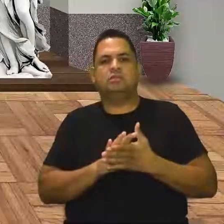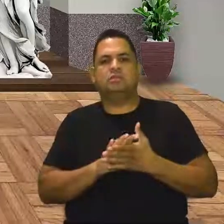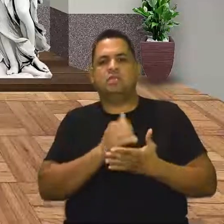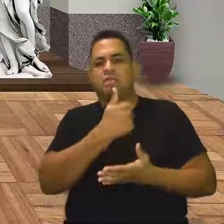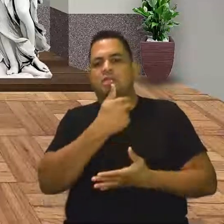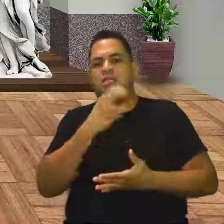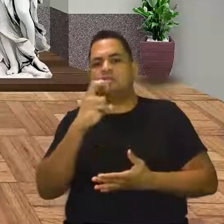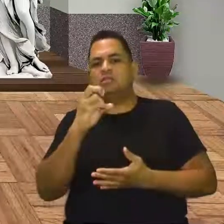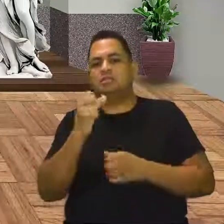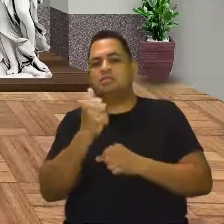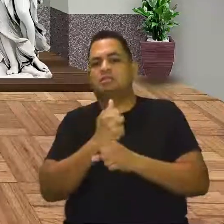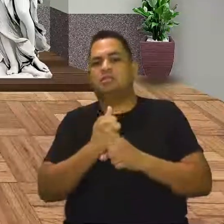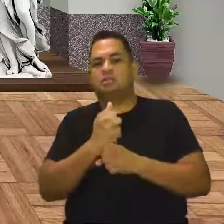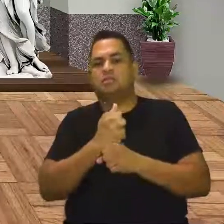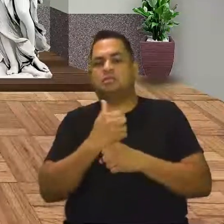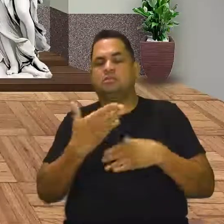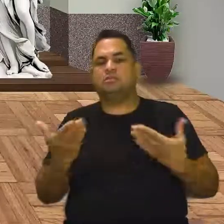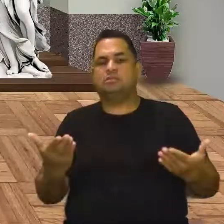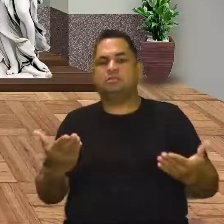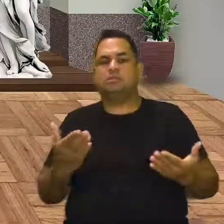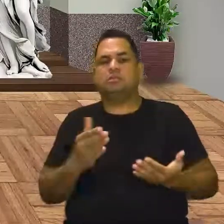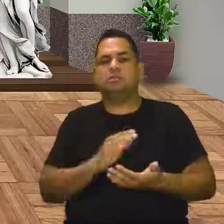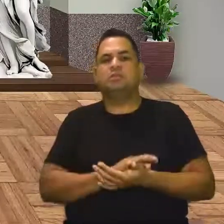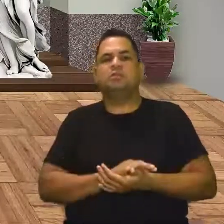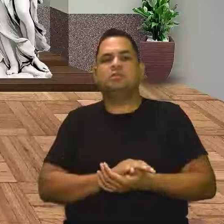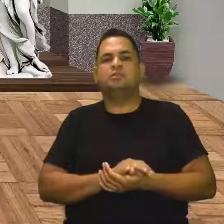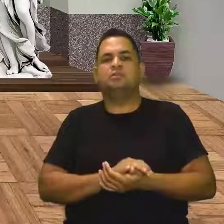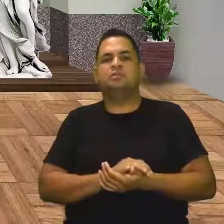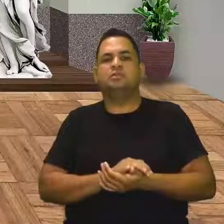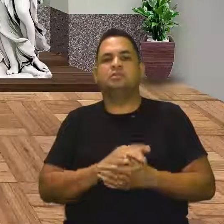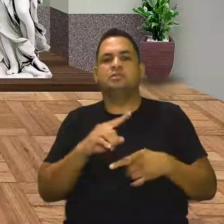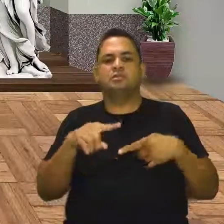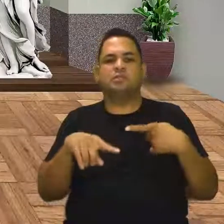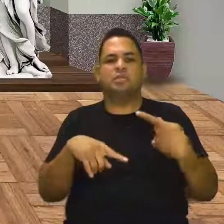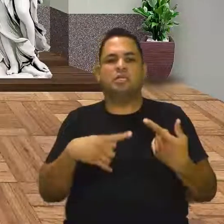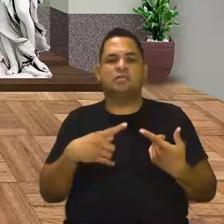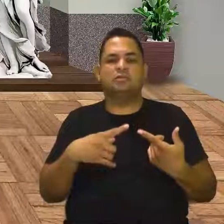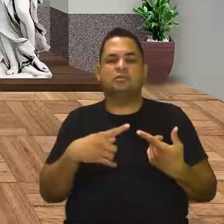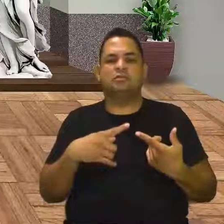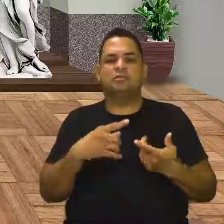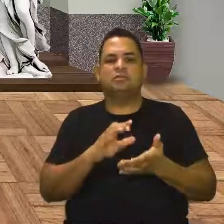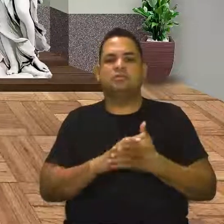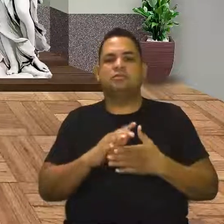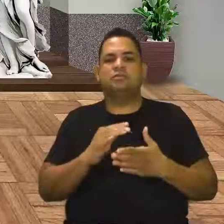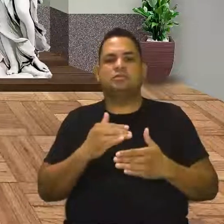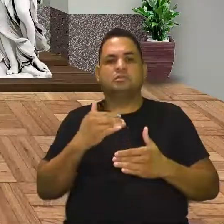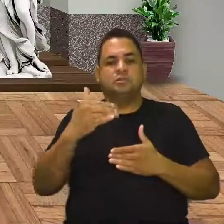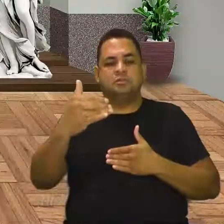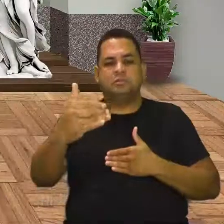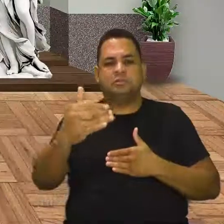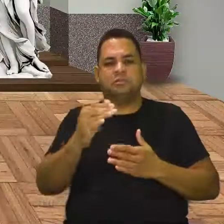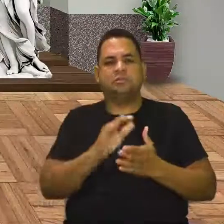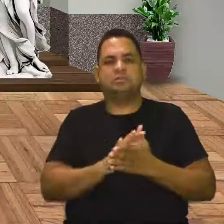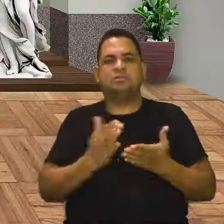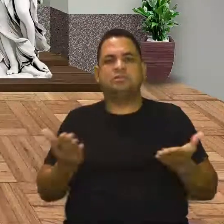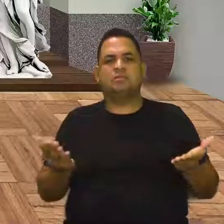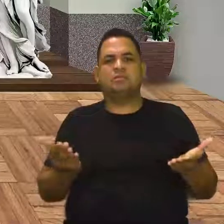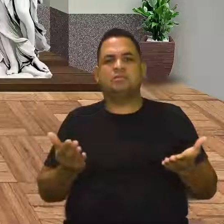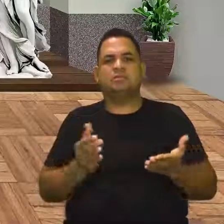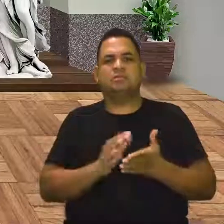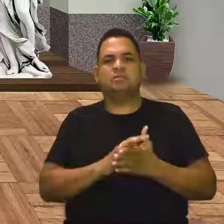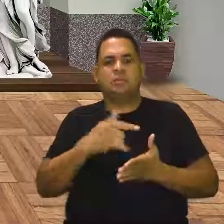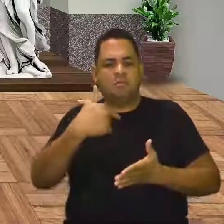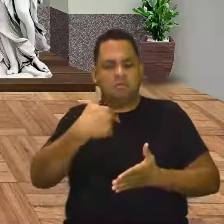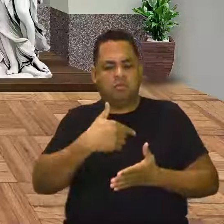Aí depois, em 1945, aí eles dão as caras novamente, e depois lá na frente, com o